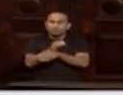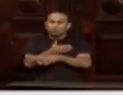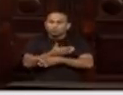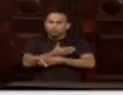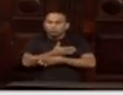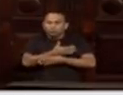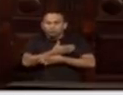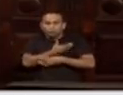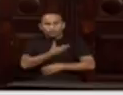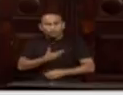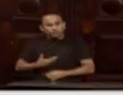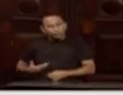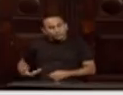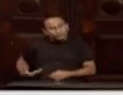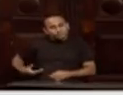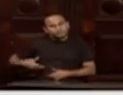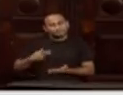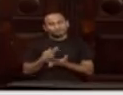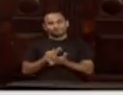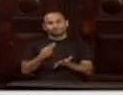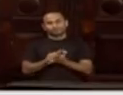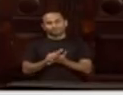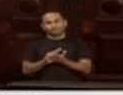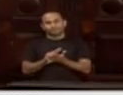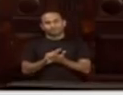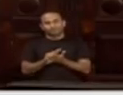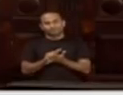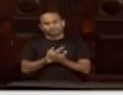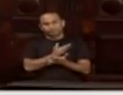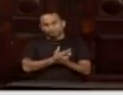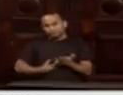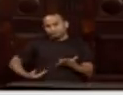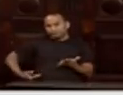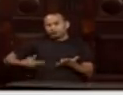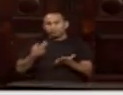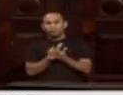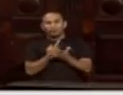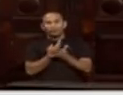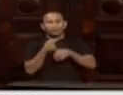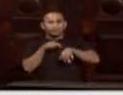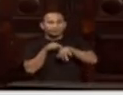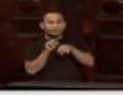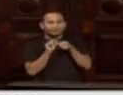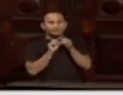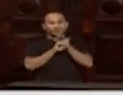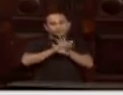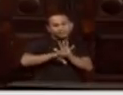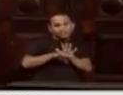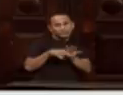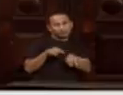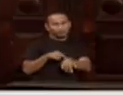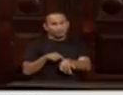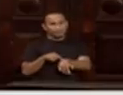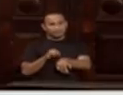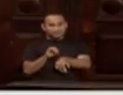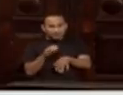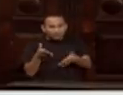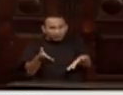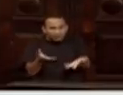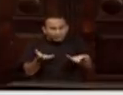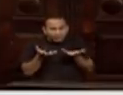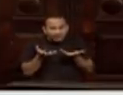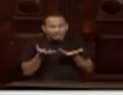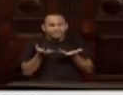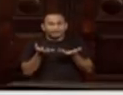melhor das hipóteses o governo errou da maneira com que feira sua indicação neste momento se agora quer argumentar